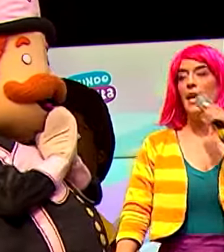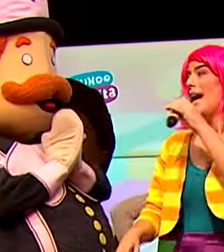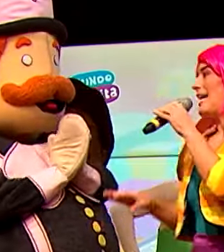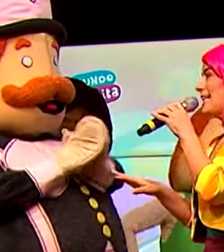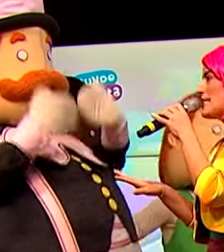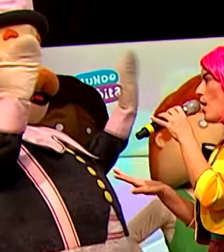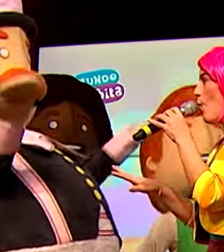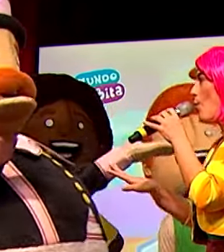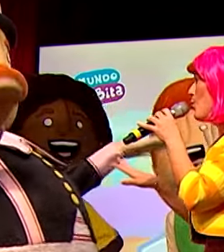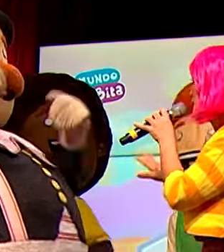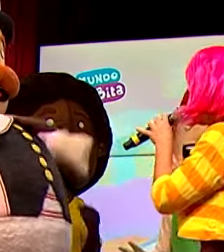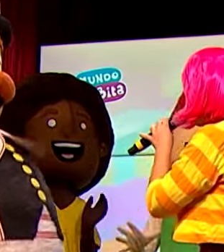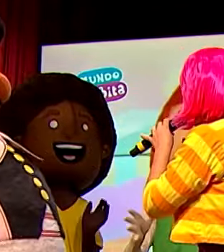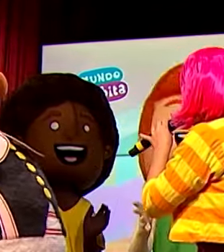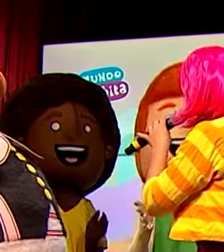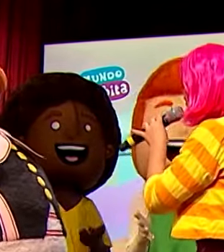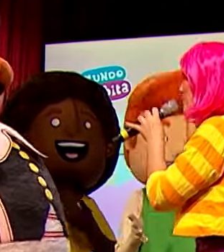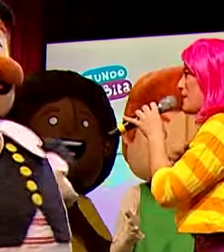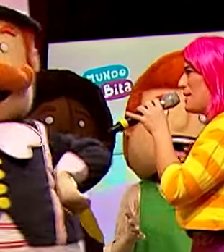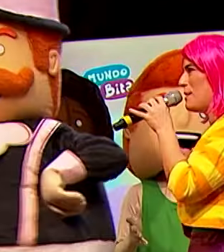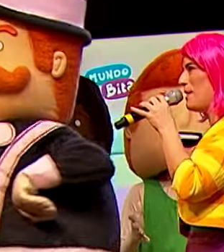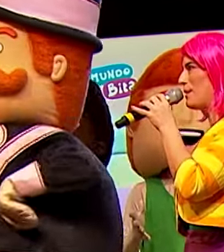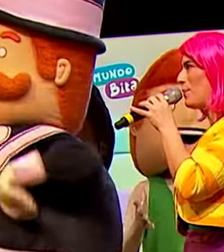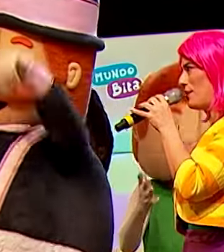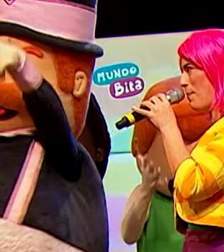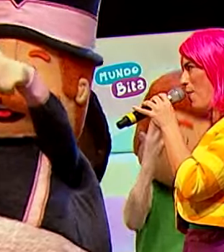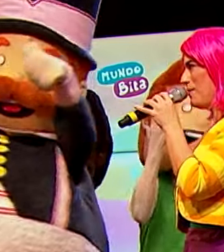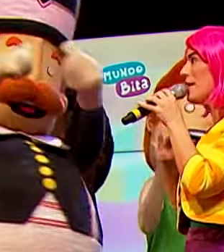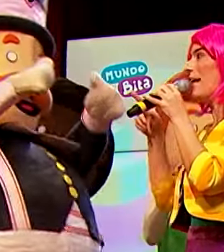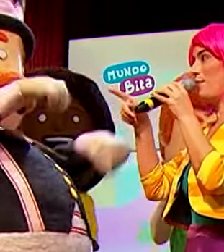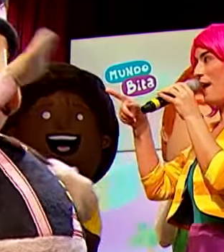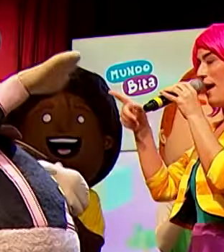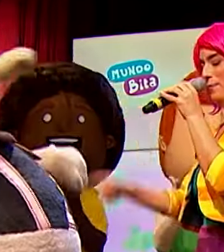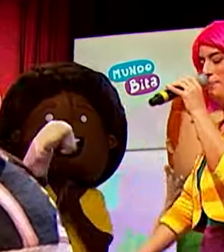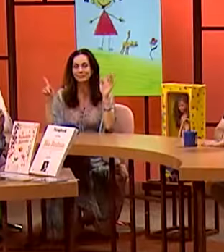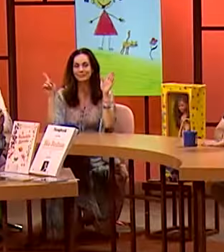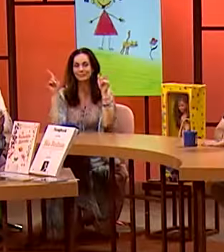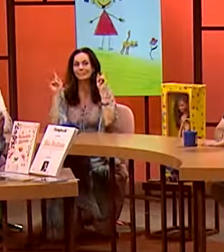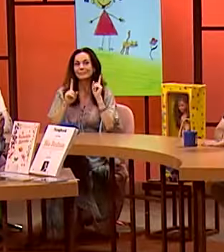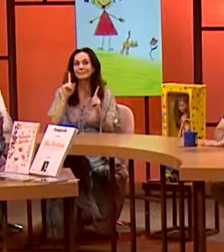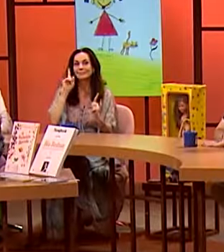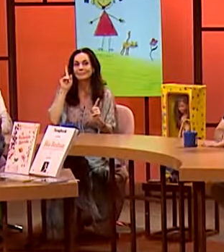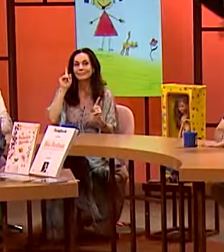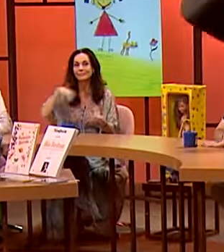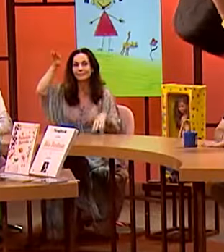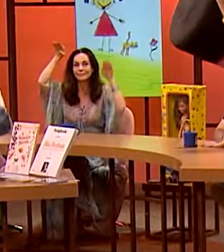Atenção! O que eu fizer, vocês imitam, tá bom? Quero ver!